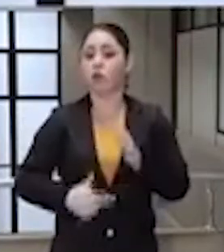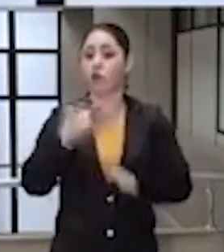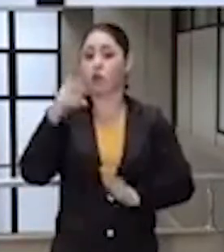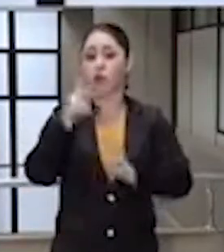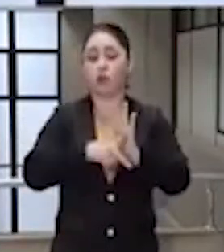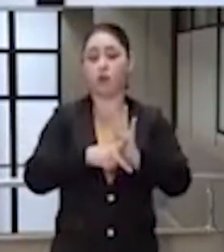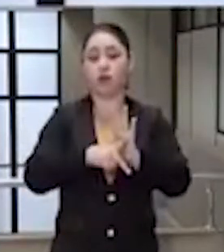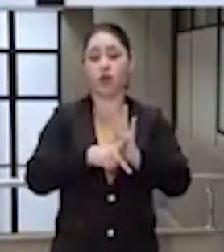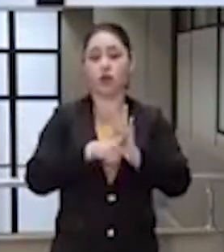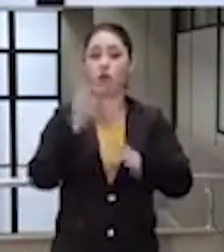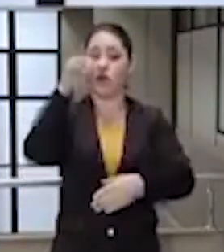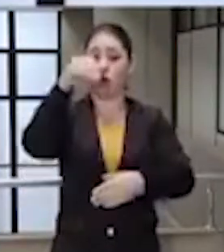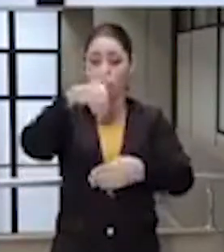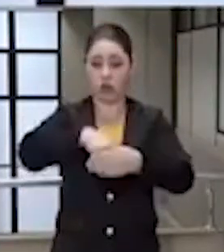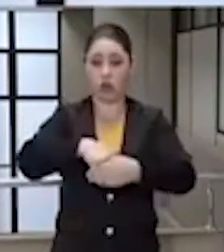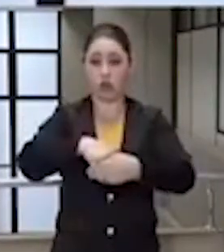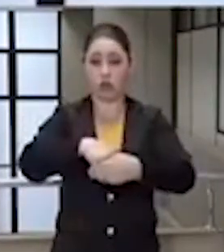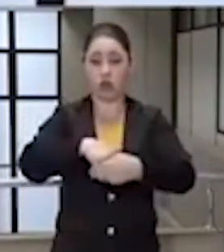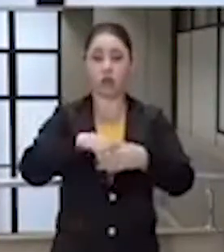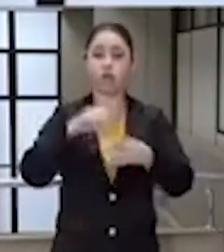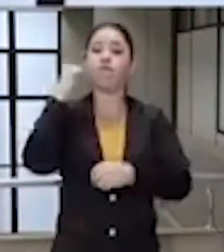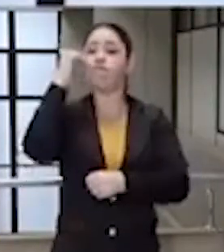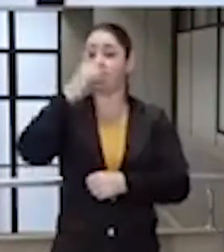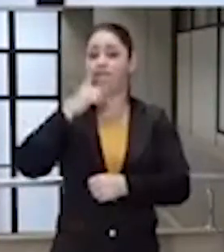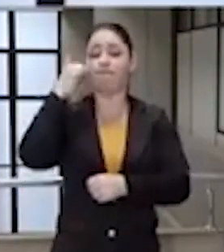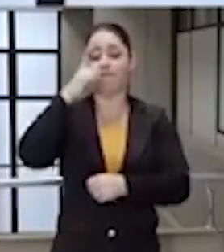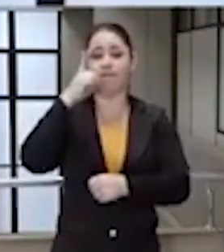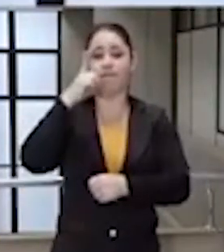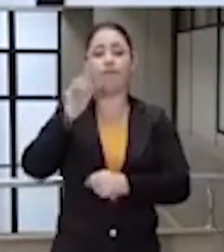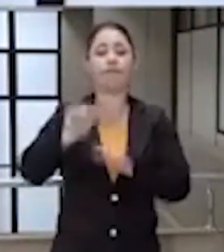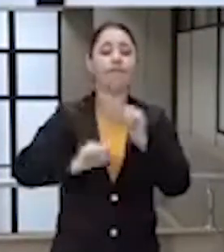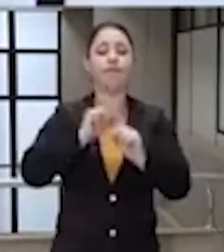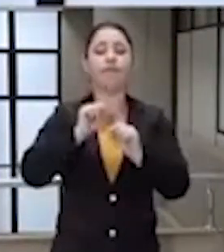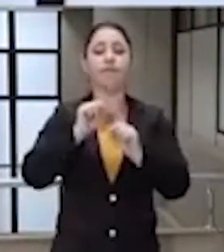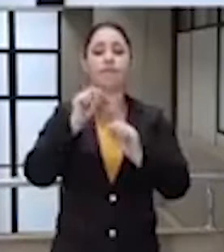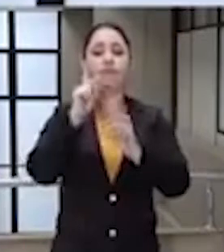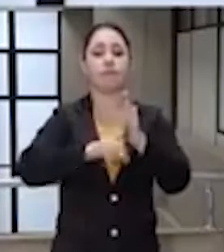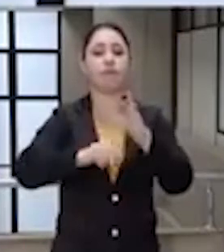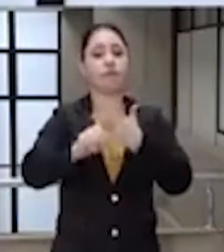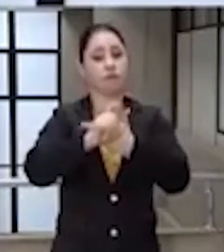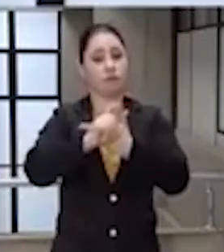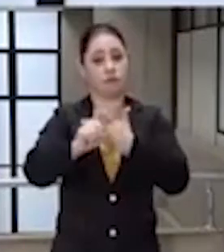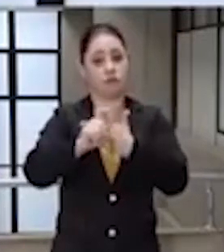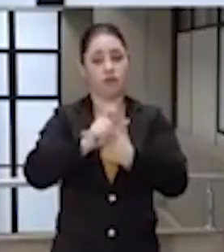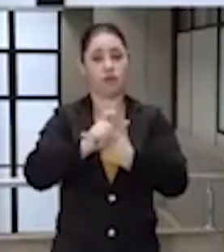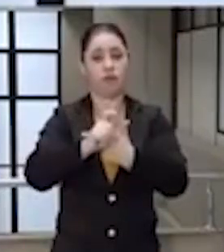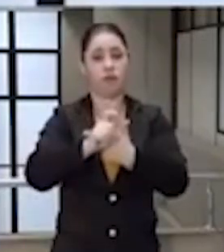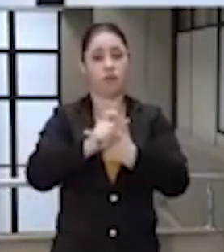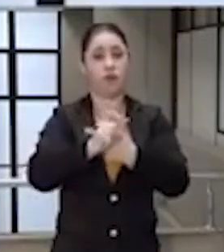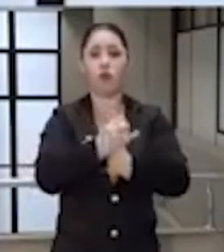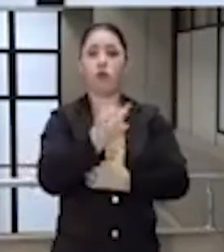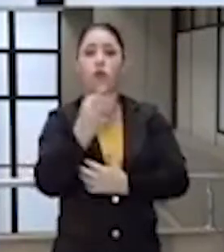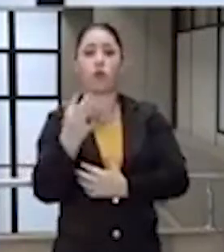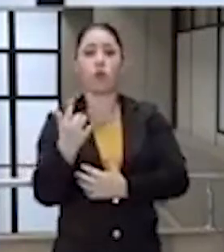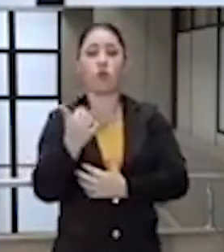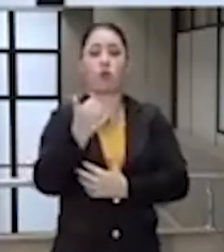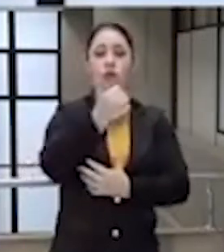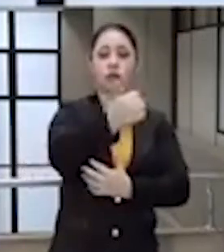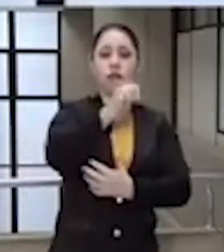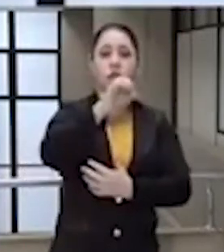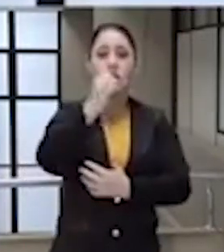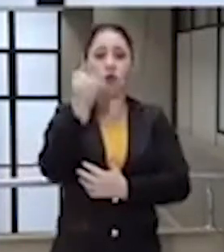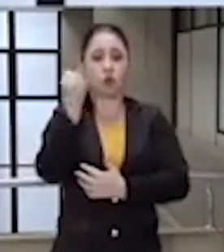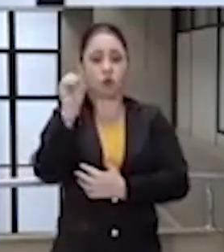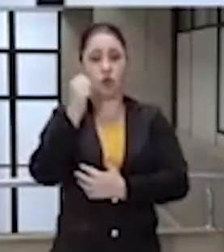projeto que foi votado pelos deputados, trata-se de projeto do Poder Executivo, é o projeto de lei de número